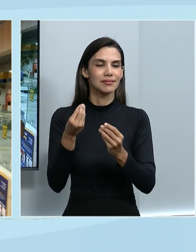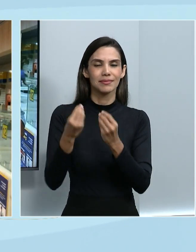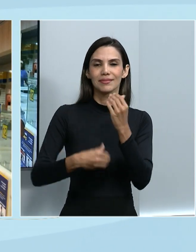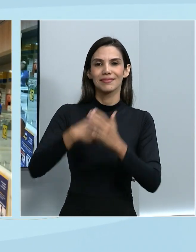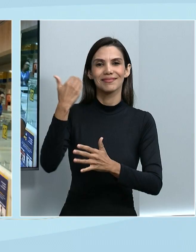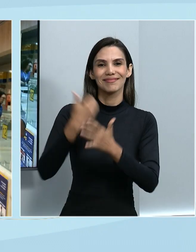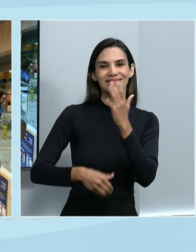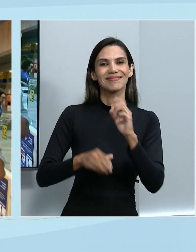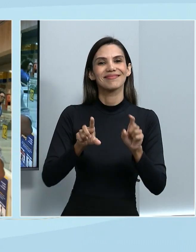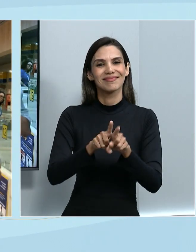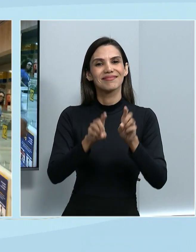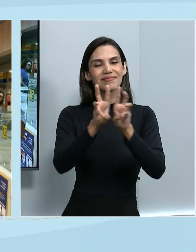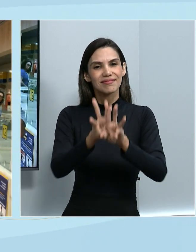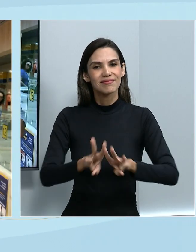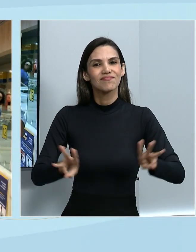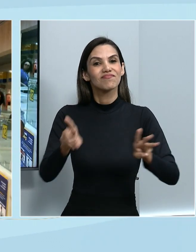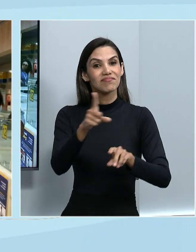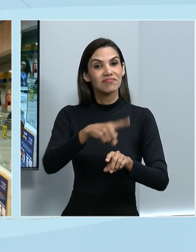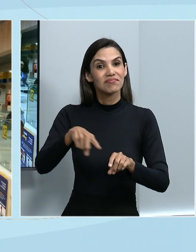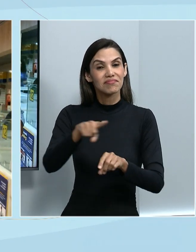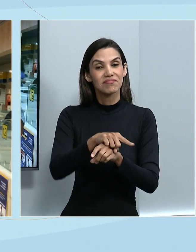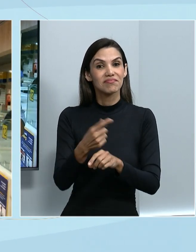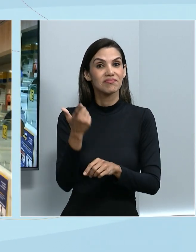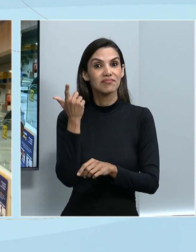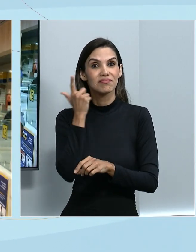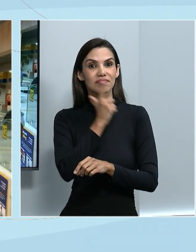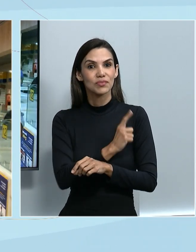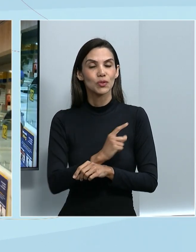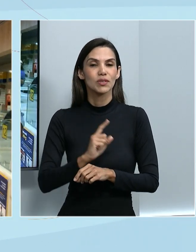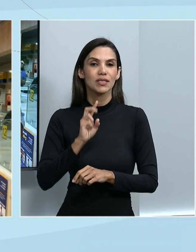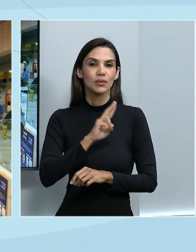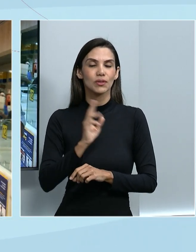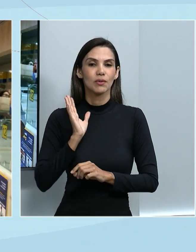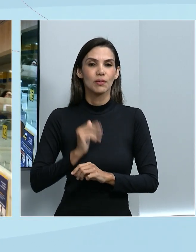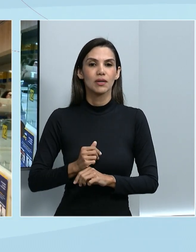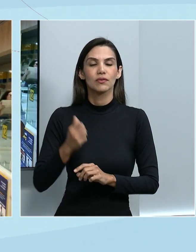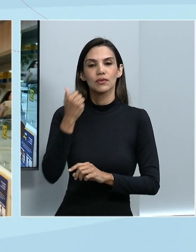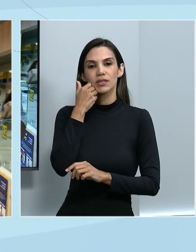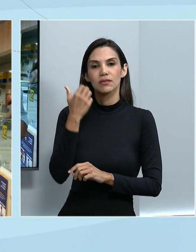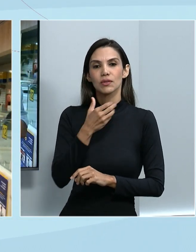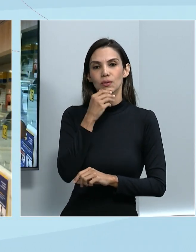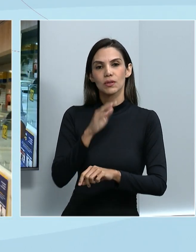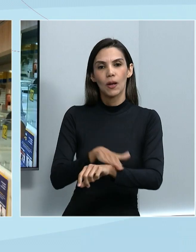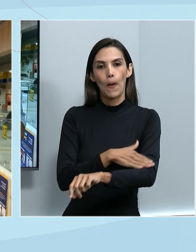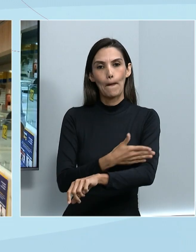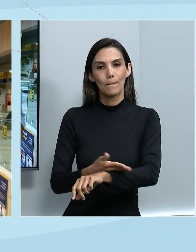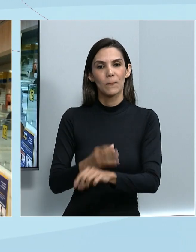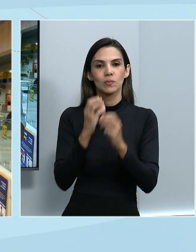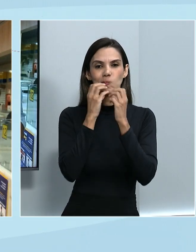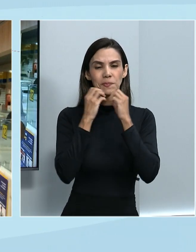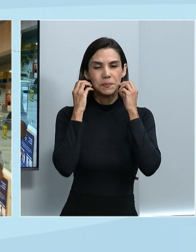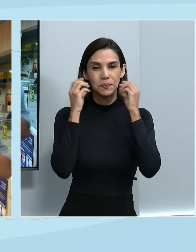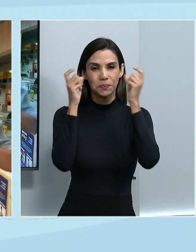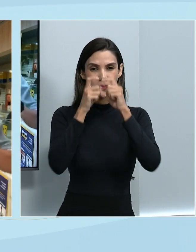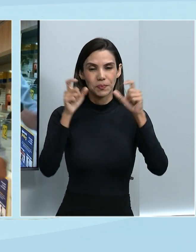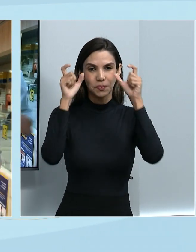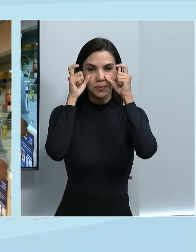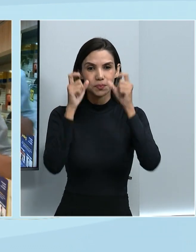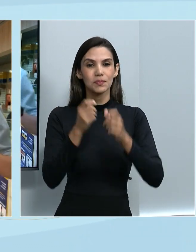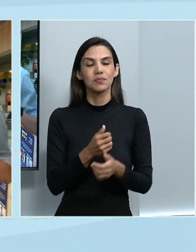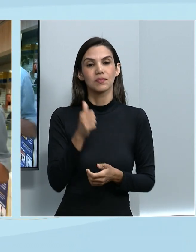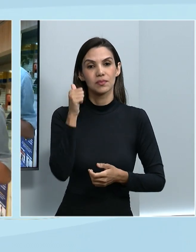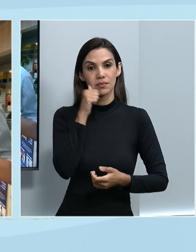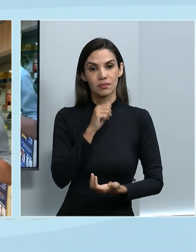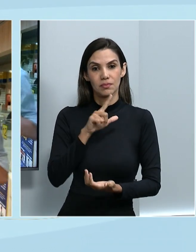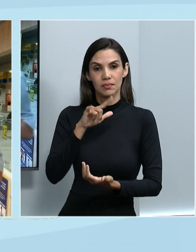sites também para esse feirão de empregos. Eu vou me autodescrever, eu sou um homem branco, tenho barba e uso óculos. A